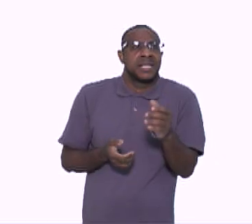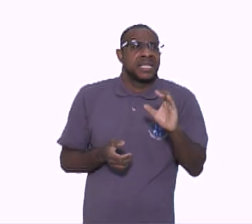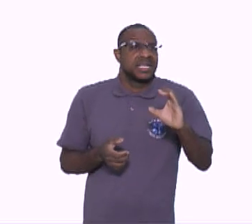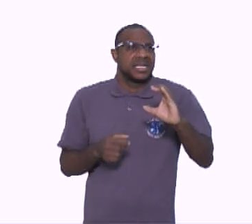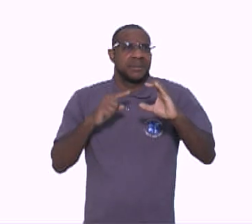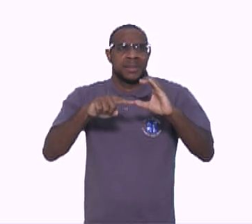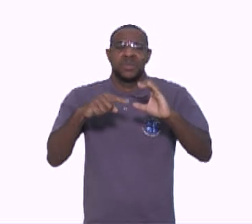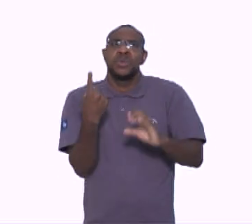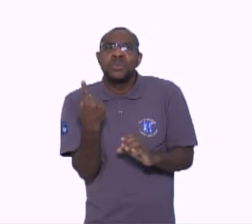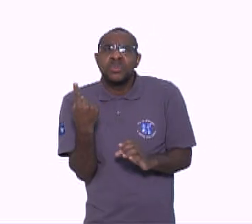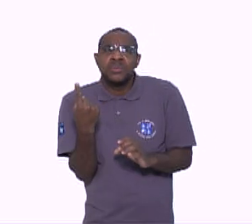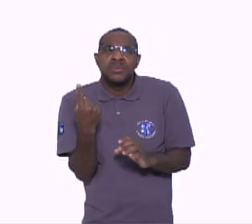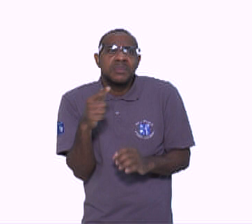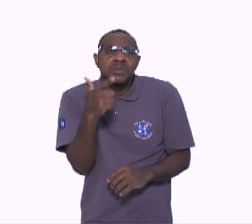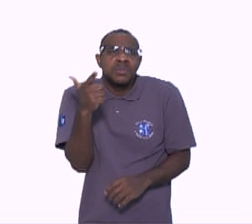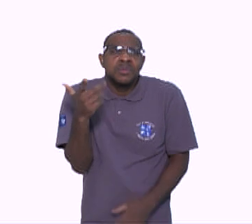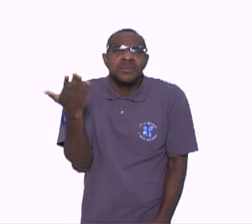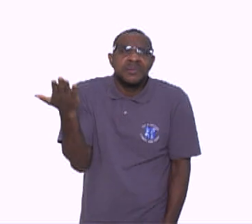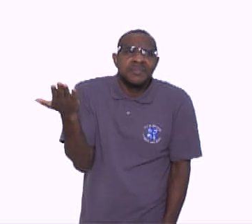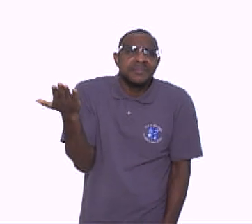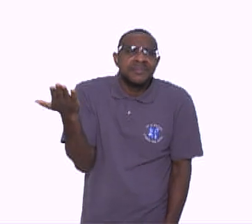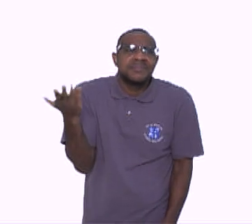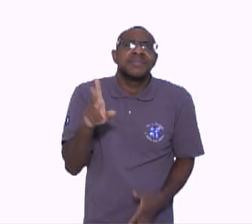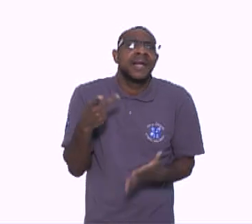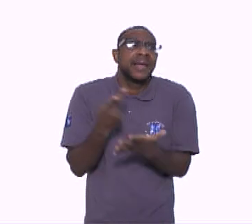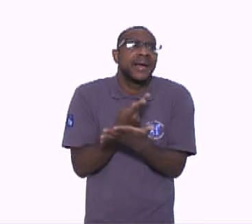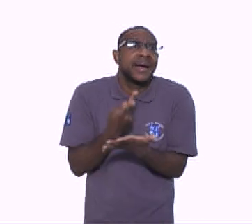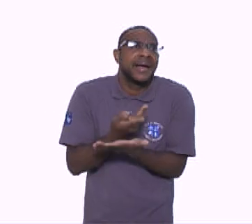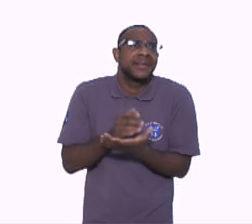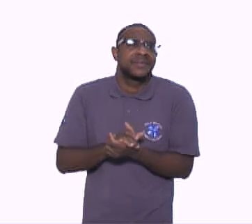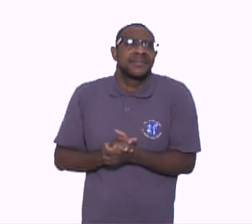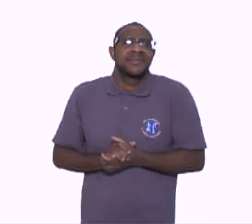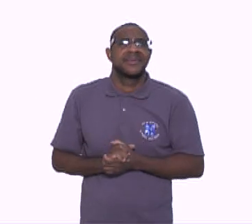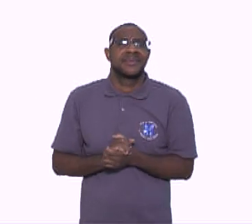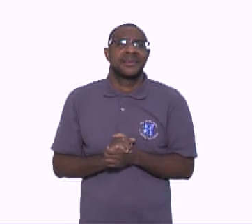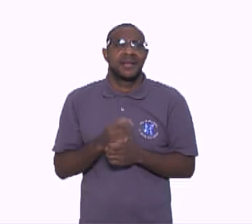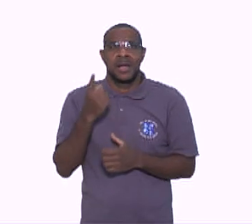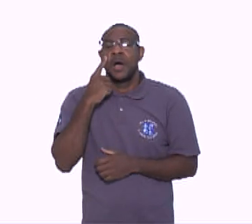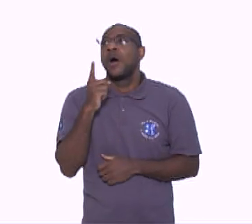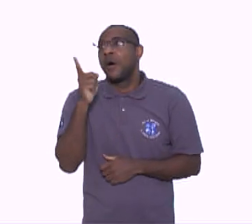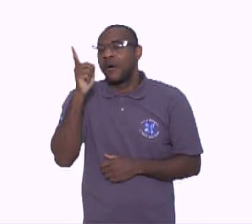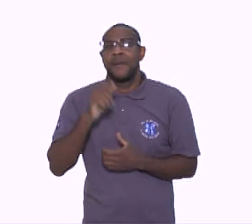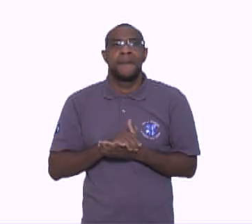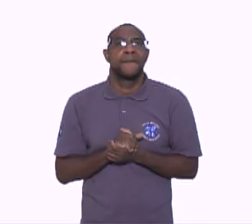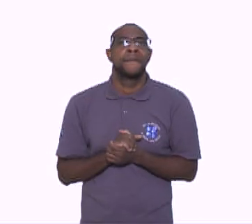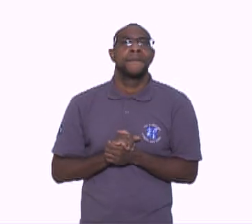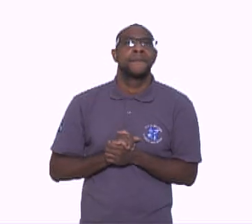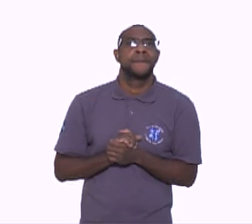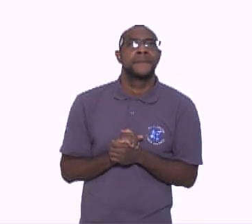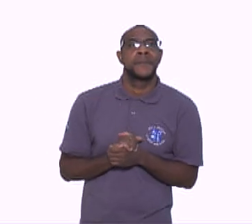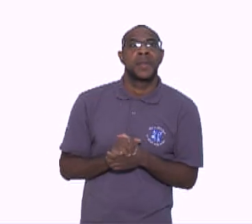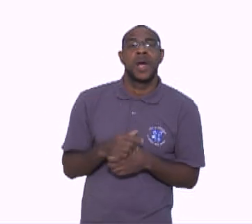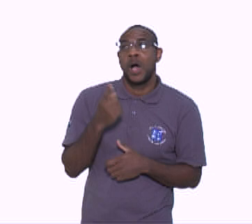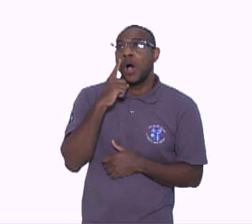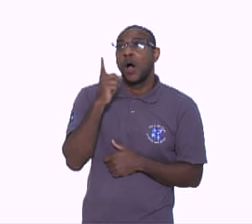ó. Não. Então, está errada. Vamos para a última? Olha